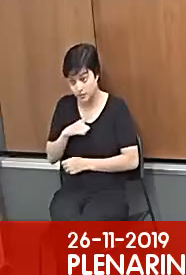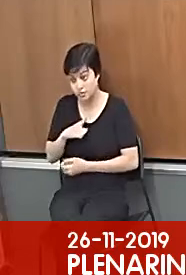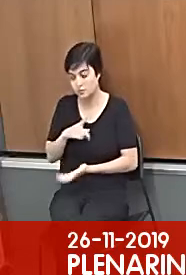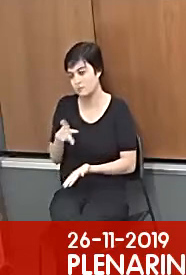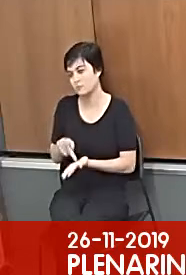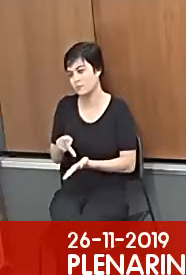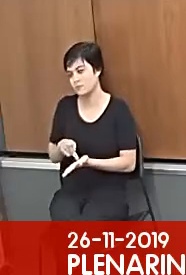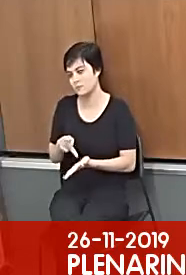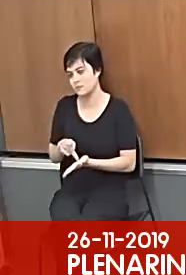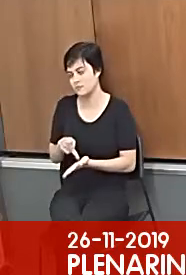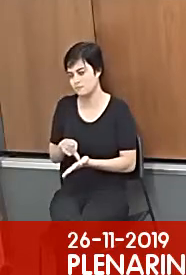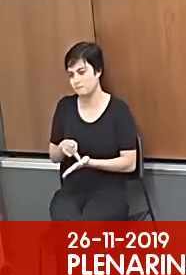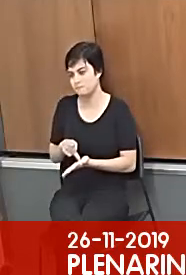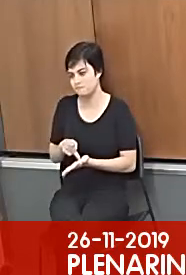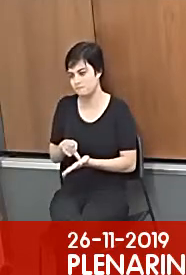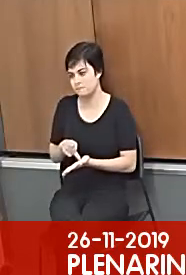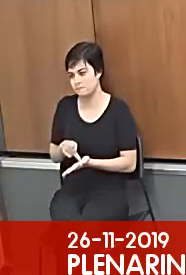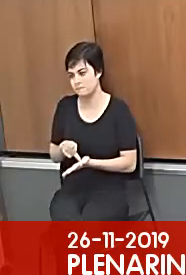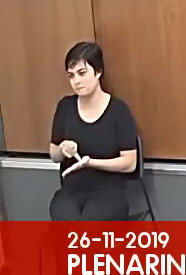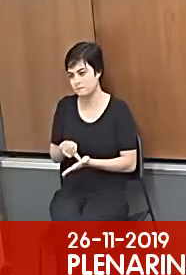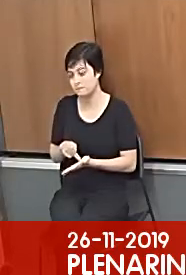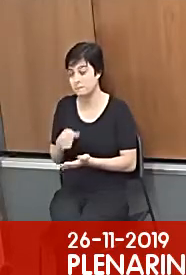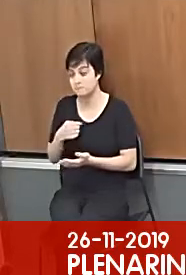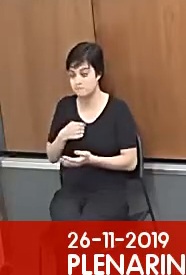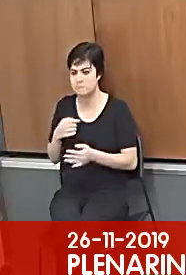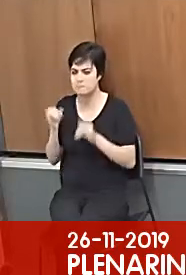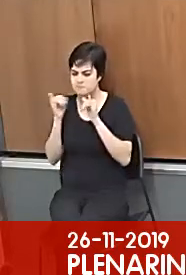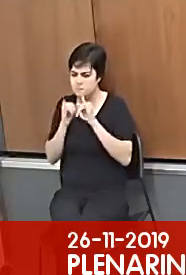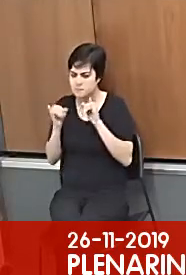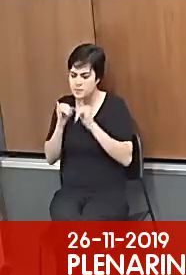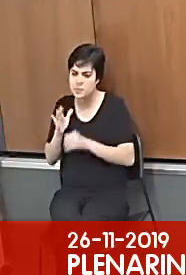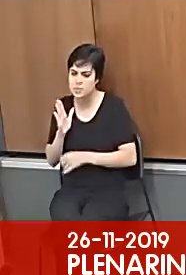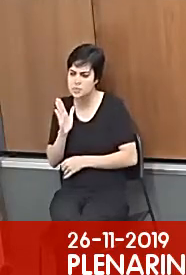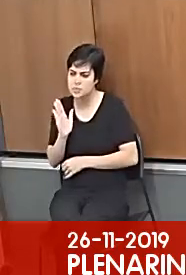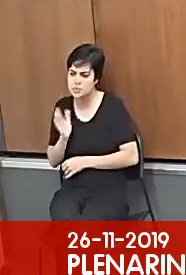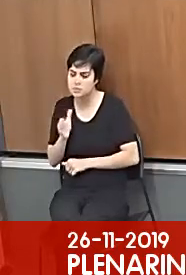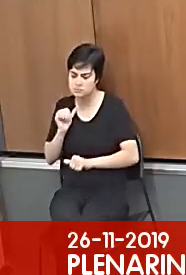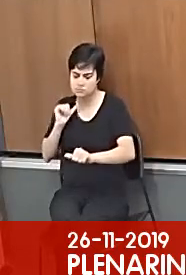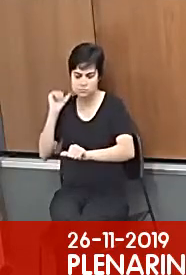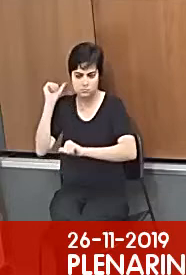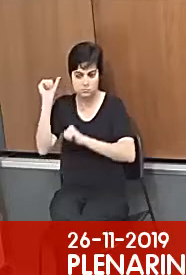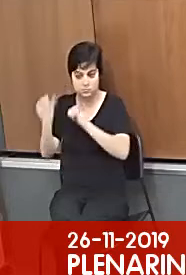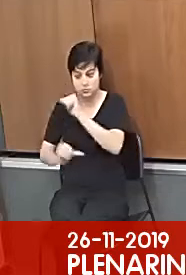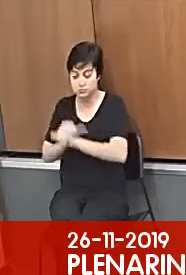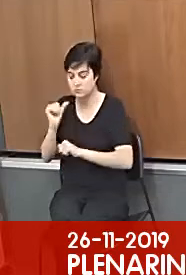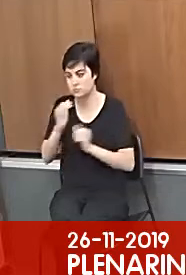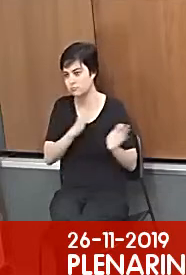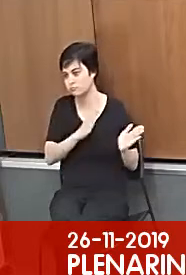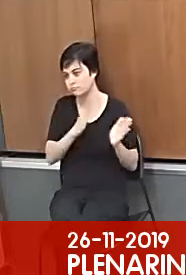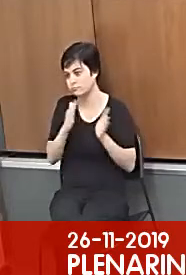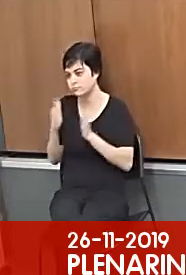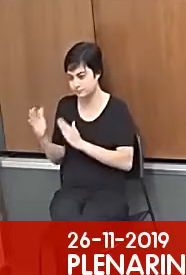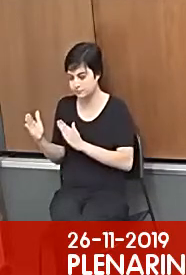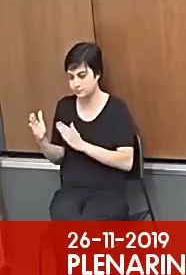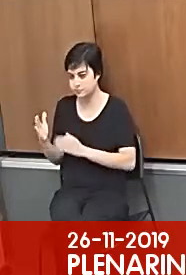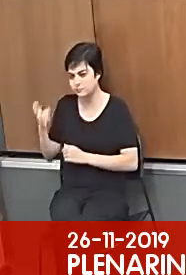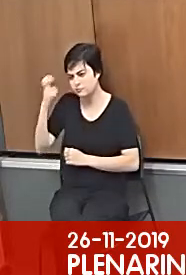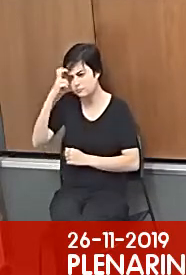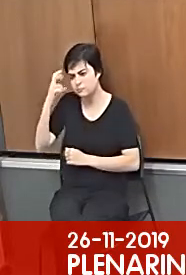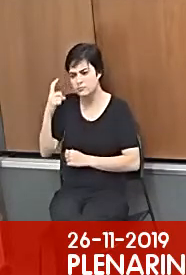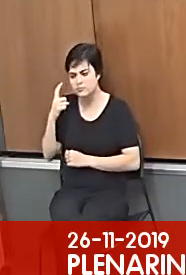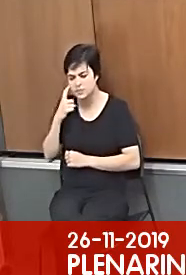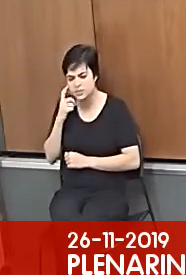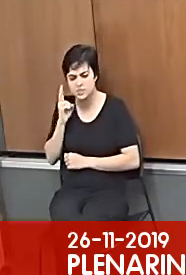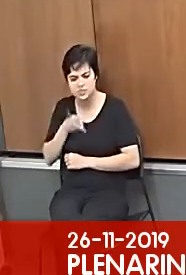acontecer como o que eu dizia, numa reparação histórica. Deputado Zé Guilherme tem uma frase aqui que sempre